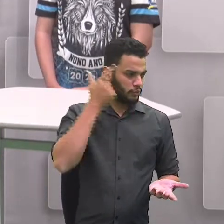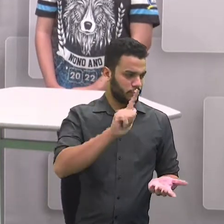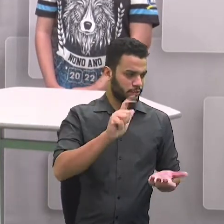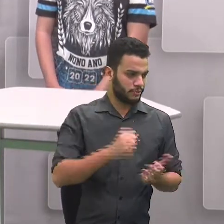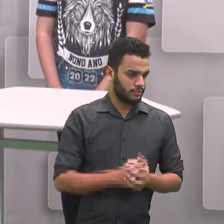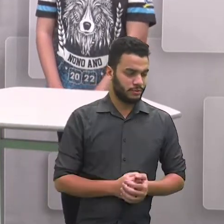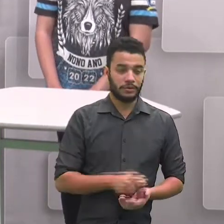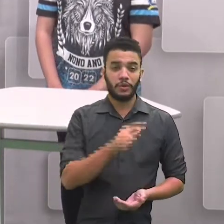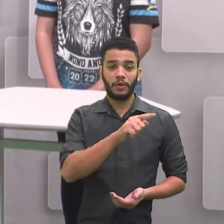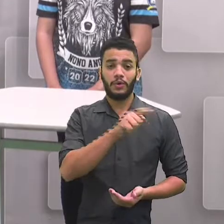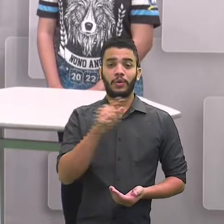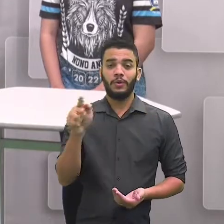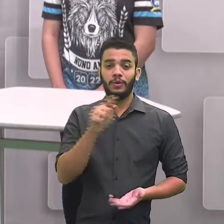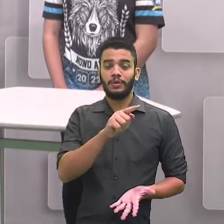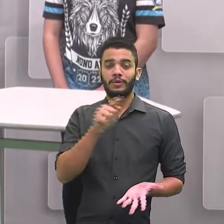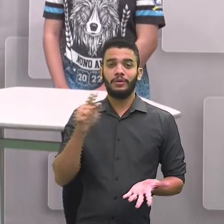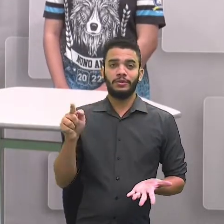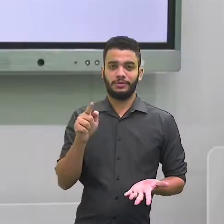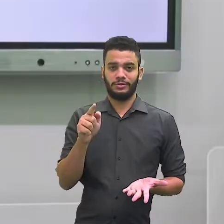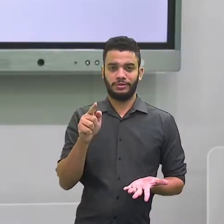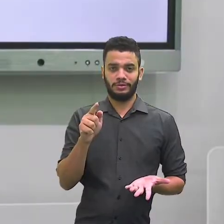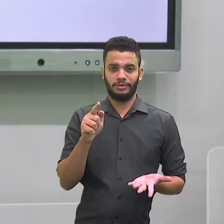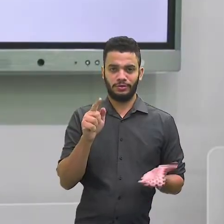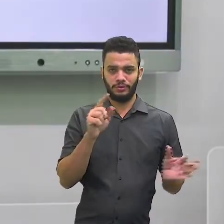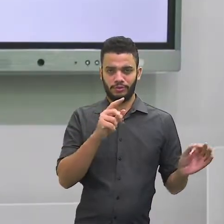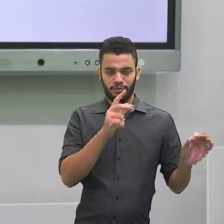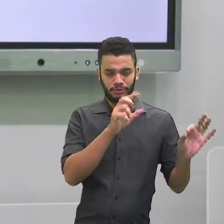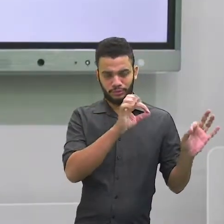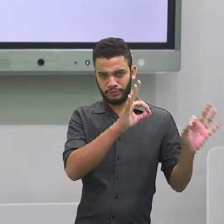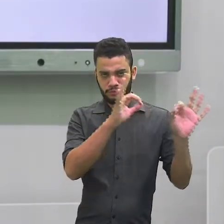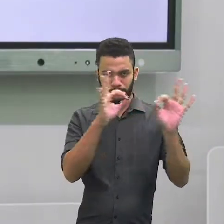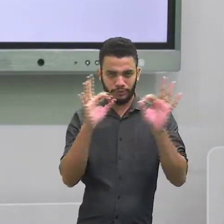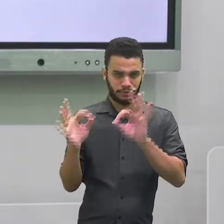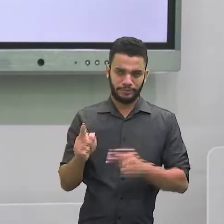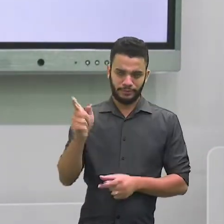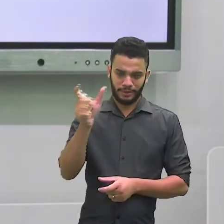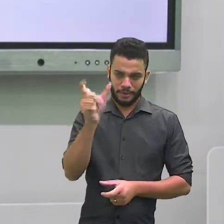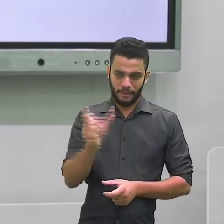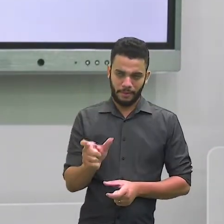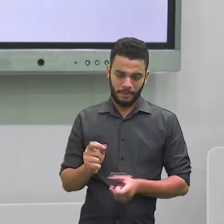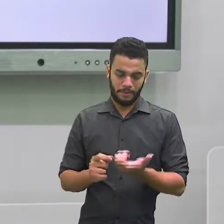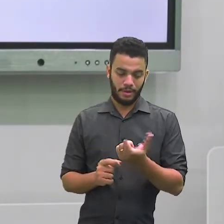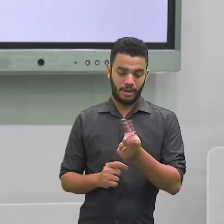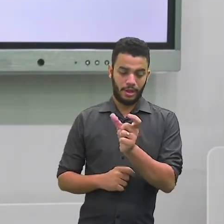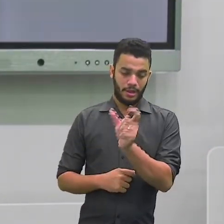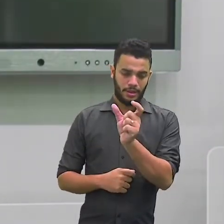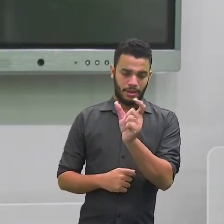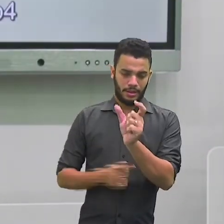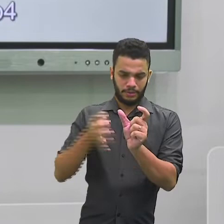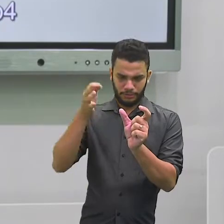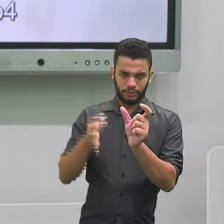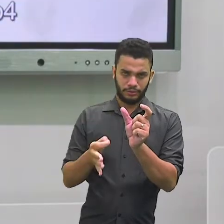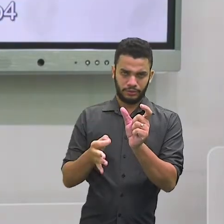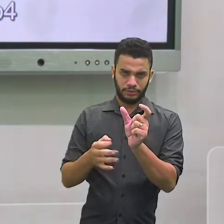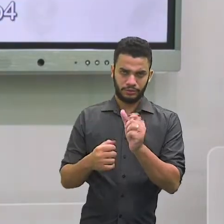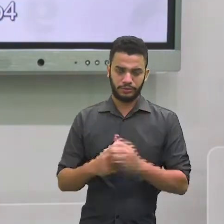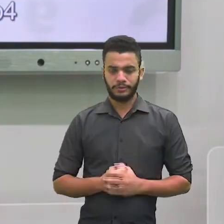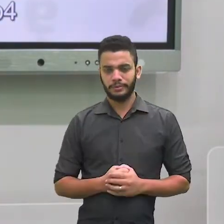E aí, pessoal, que saímos assistindo, o que vocês estão achando? Vocês acham que ela acertou essa palavra?